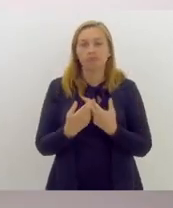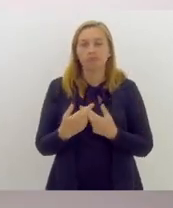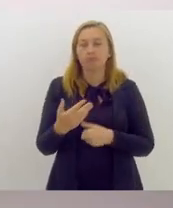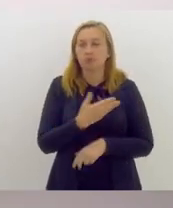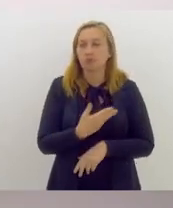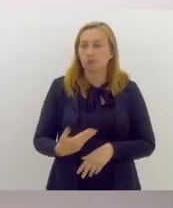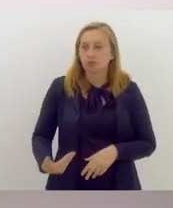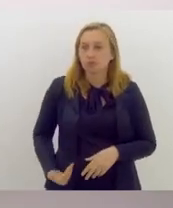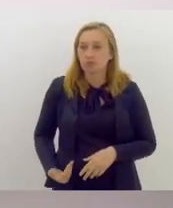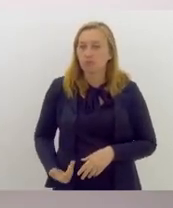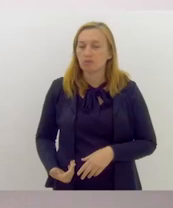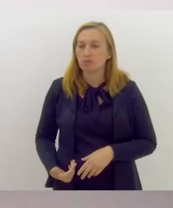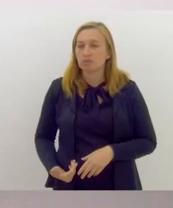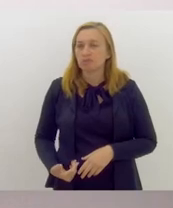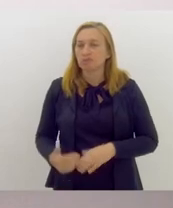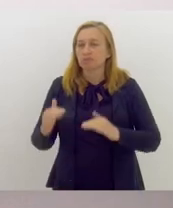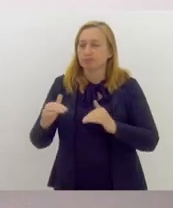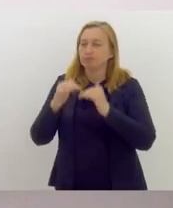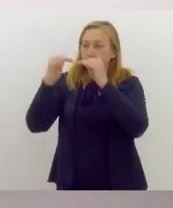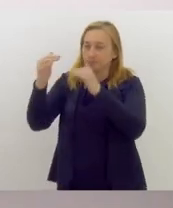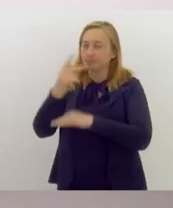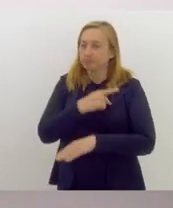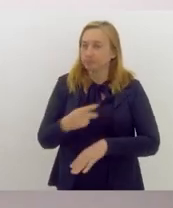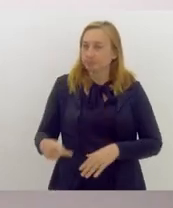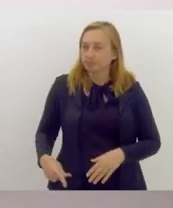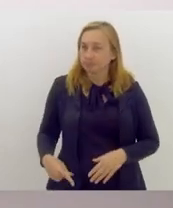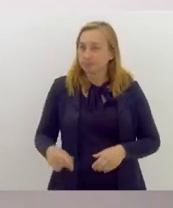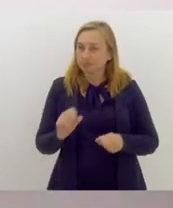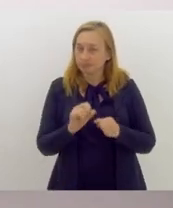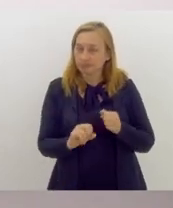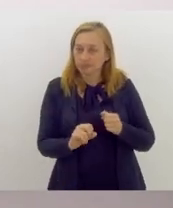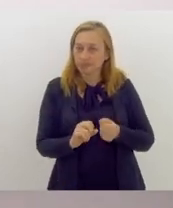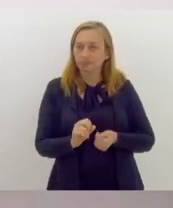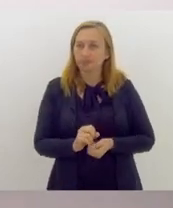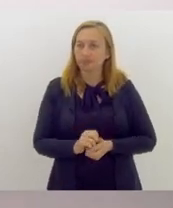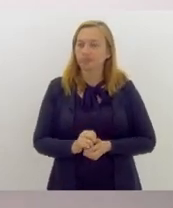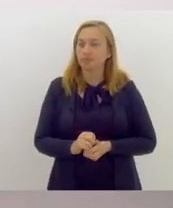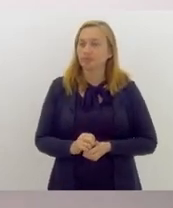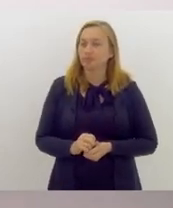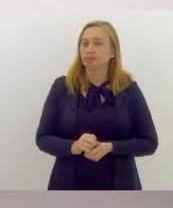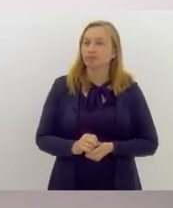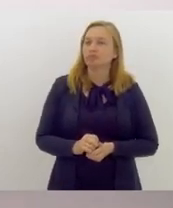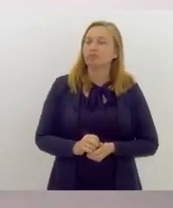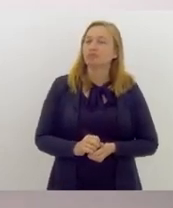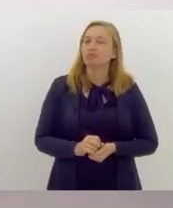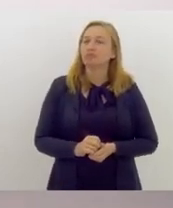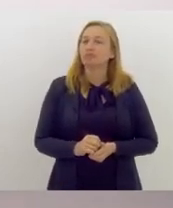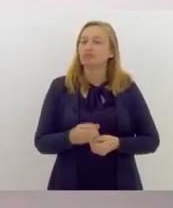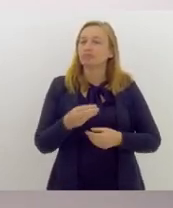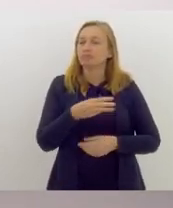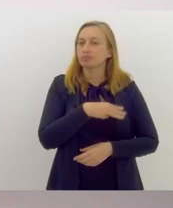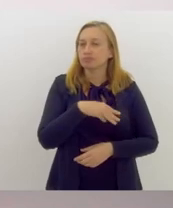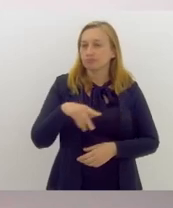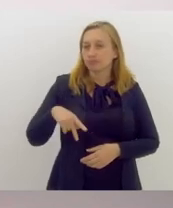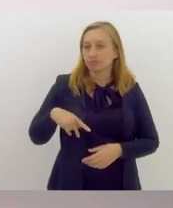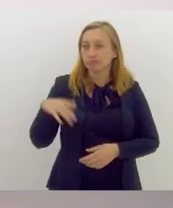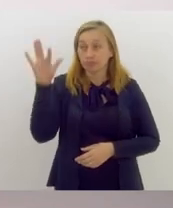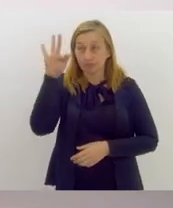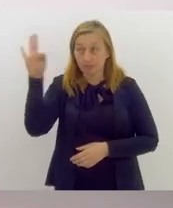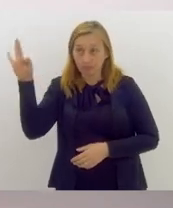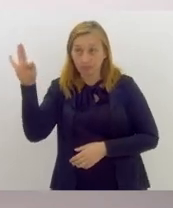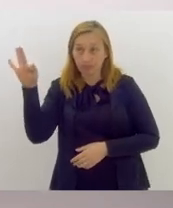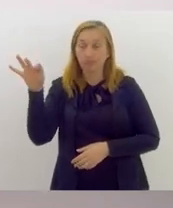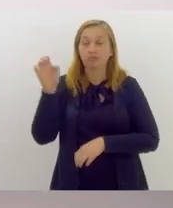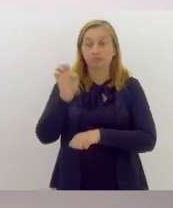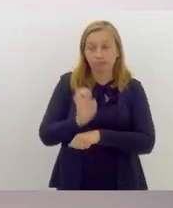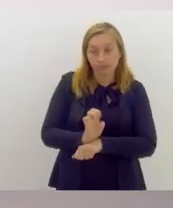excelência presidiu com a presença dos ambos os Ministérios públicos o Federal e